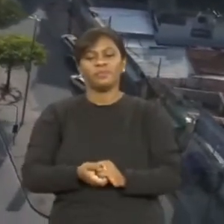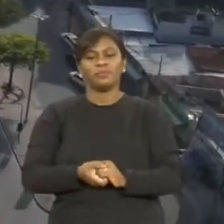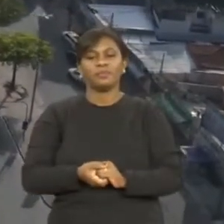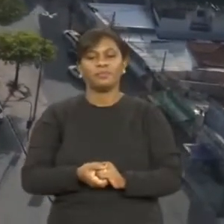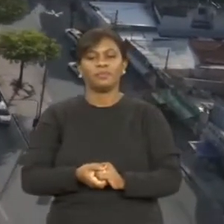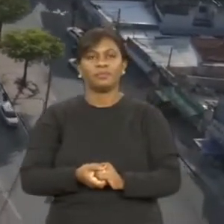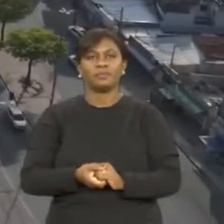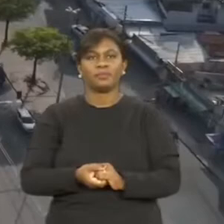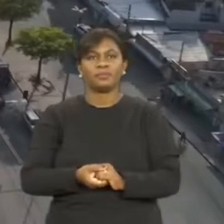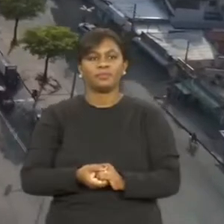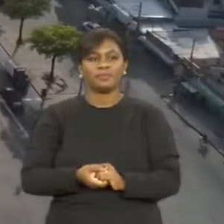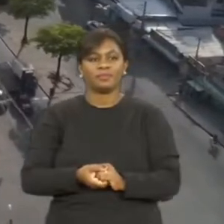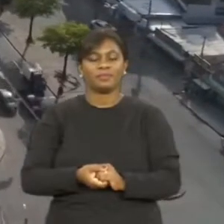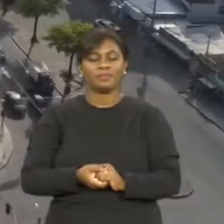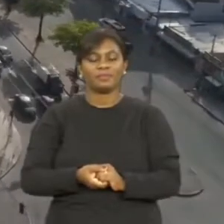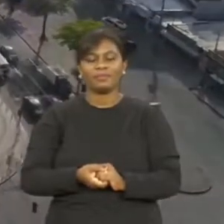Nem chegou dia 11,